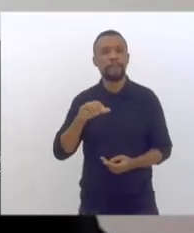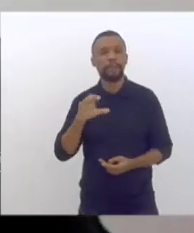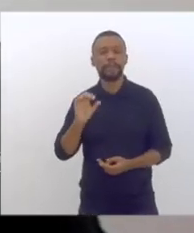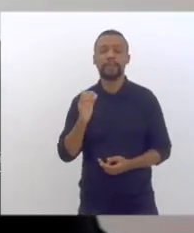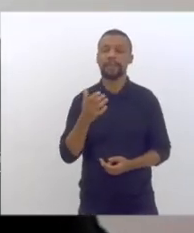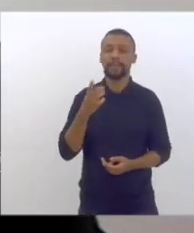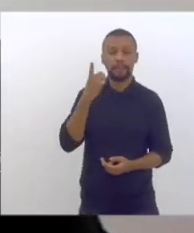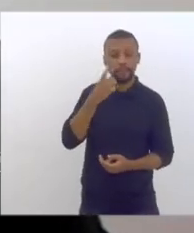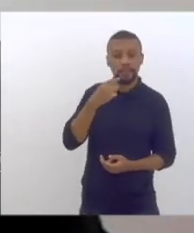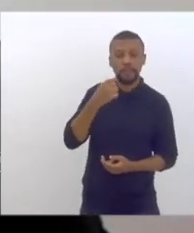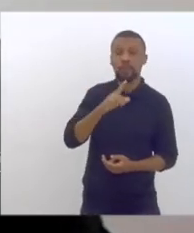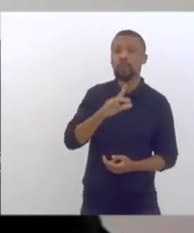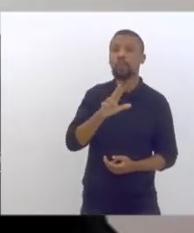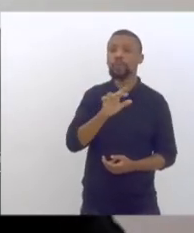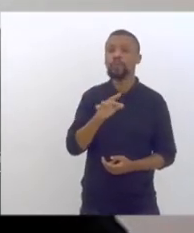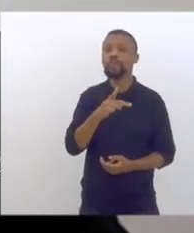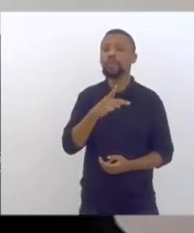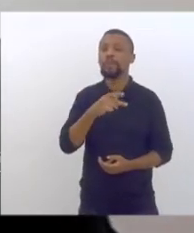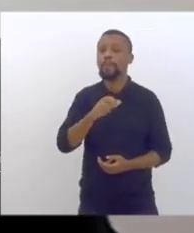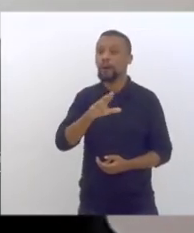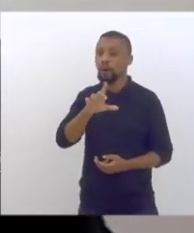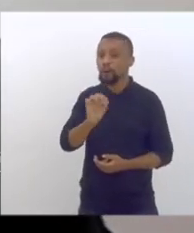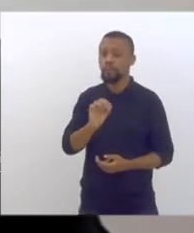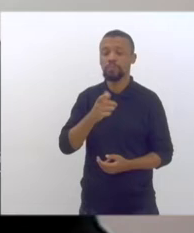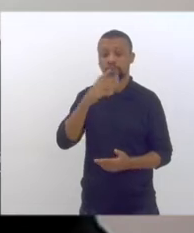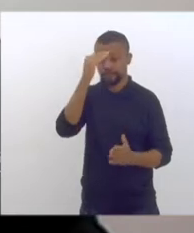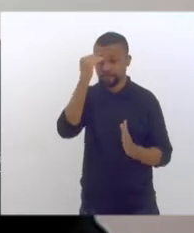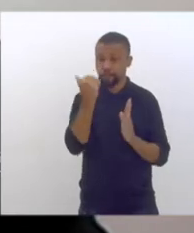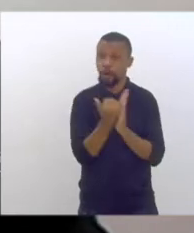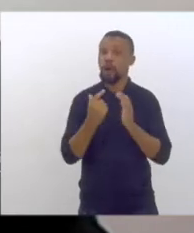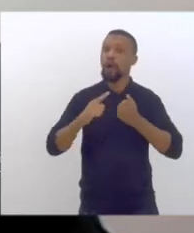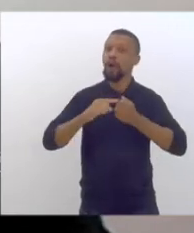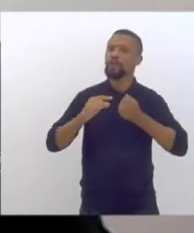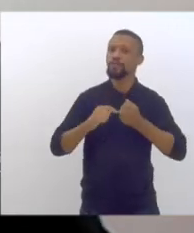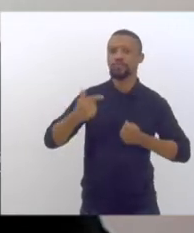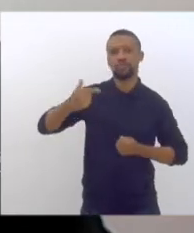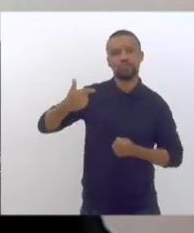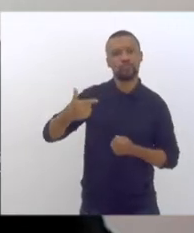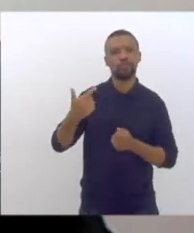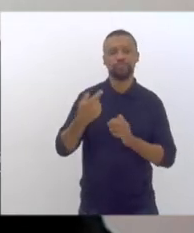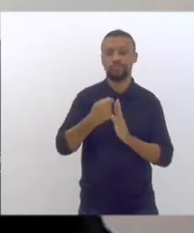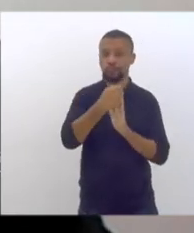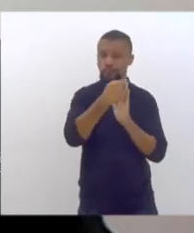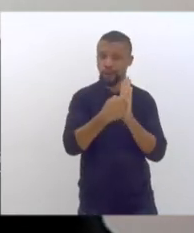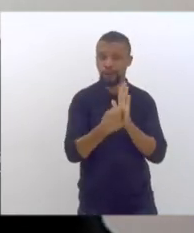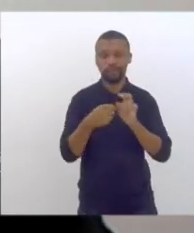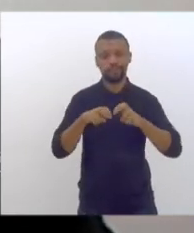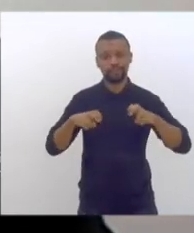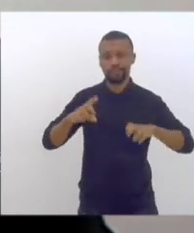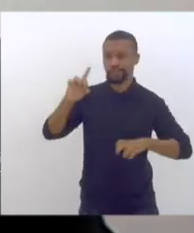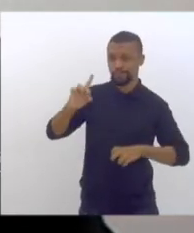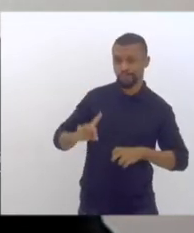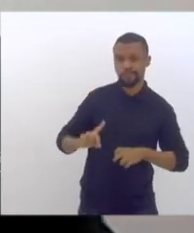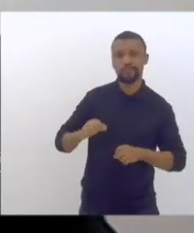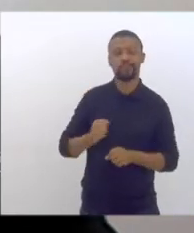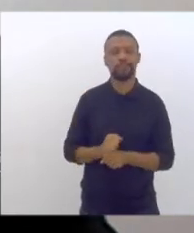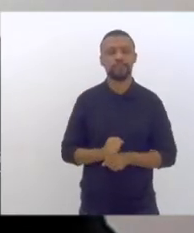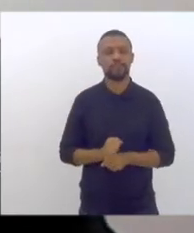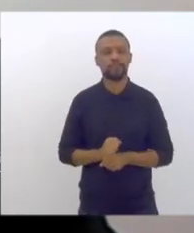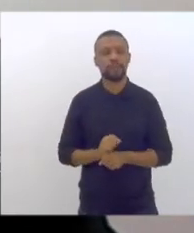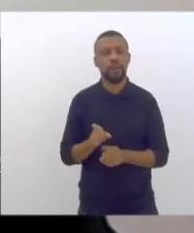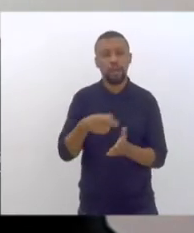edital de convocação ao lado da mesa diretora de número 6 74 2022